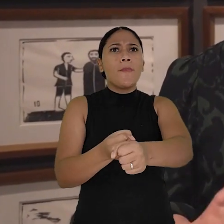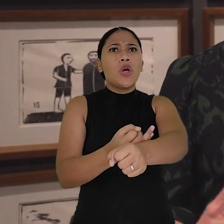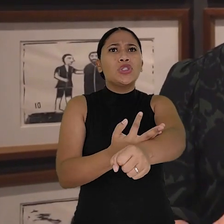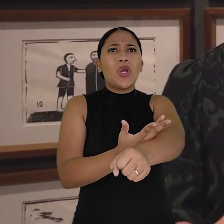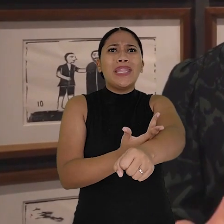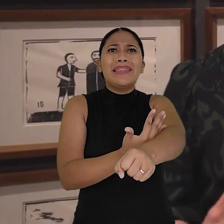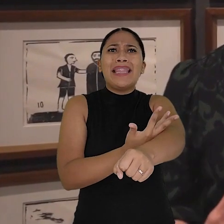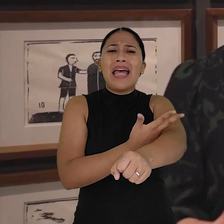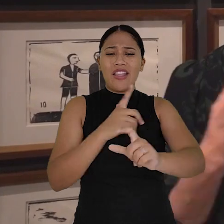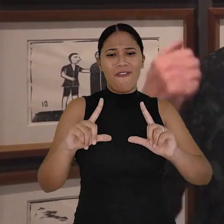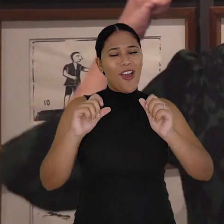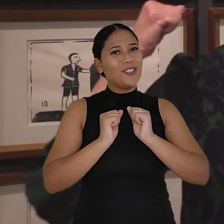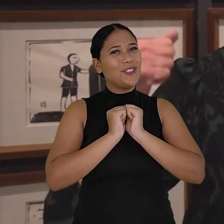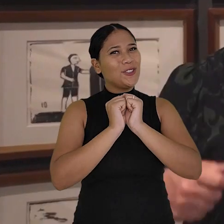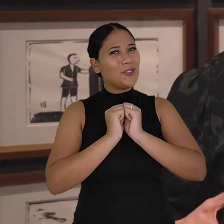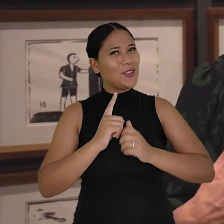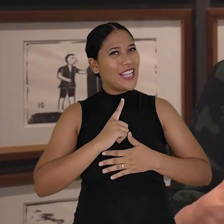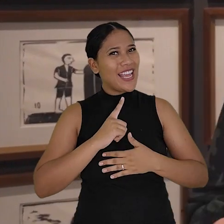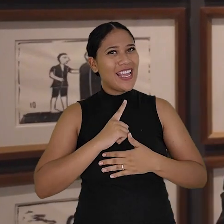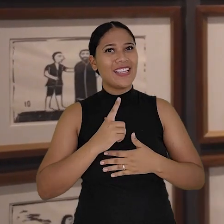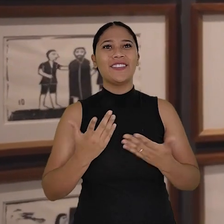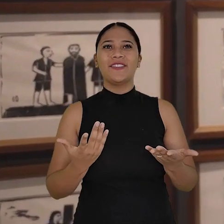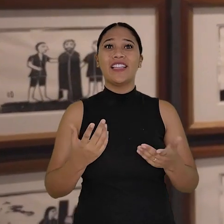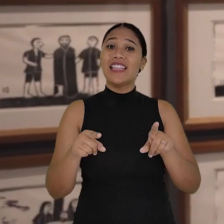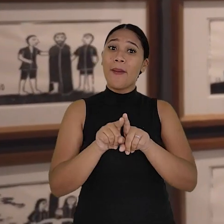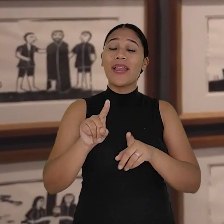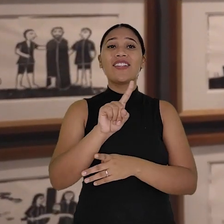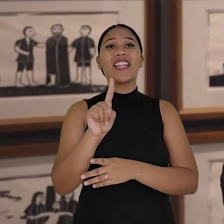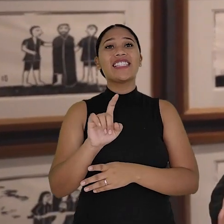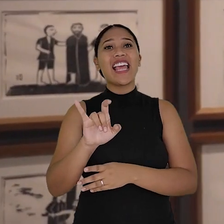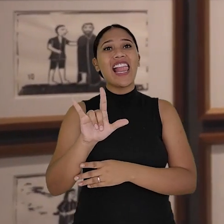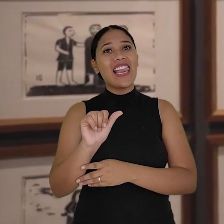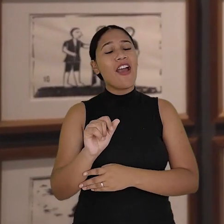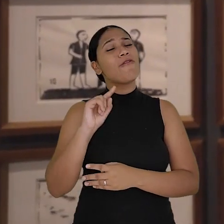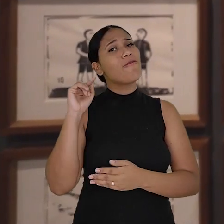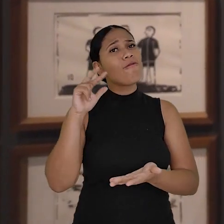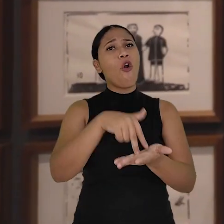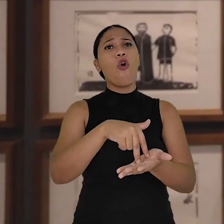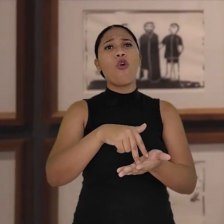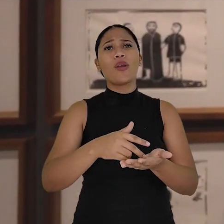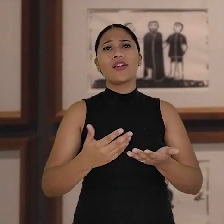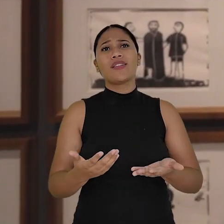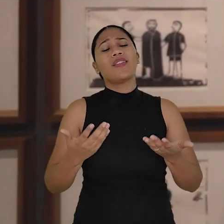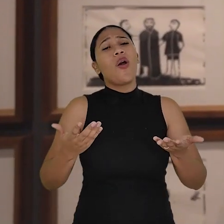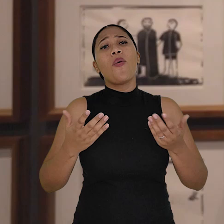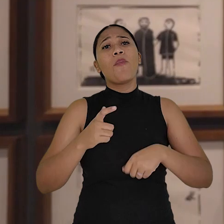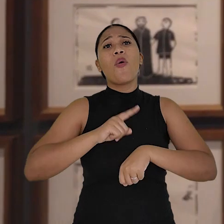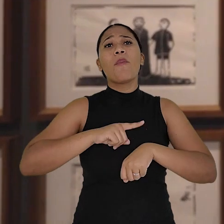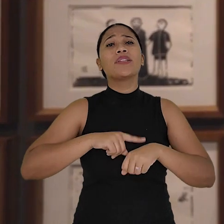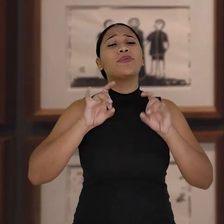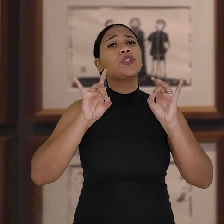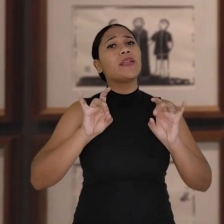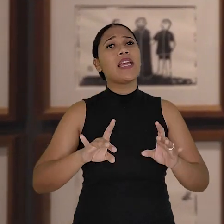emocionado. Eu tenho a foto junto com ele, né? Ainda foi Dona Zélia, também foi lá na exposição no Recife, então foi um